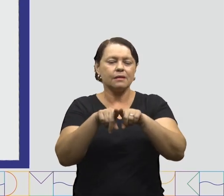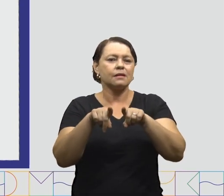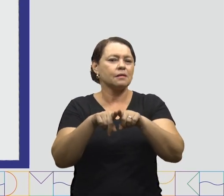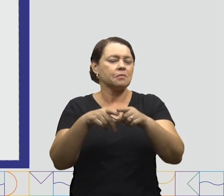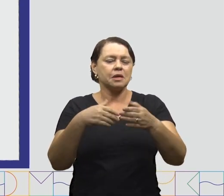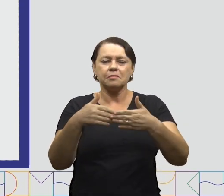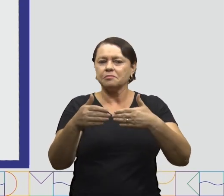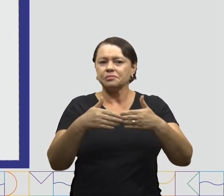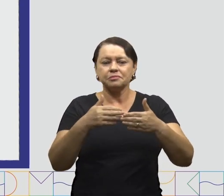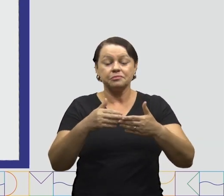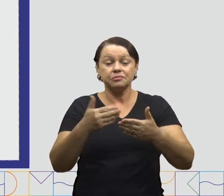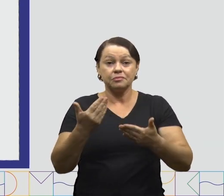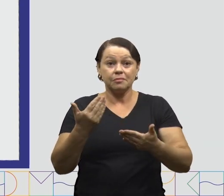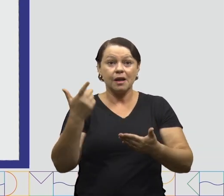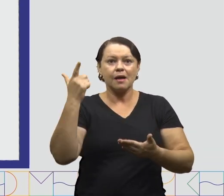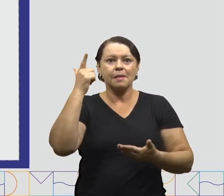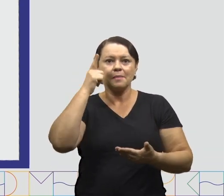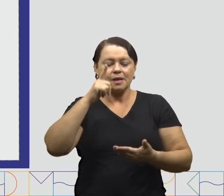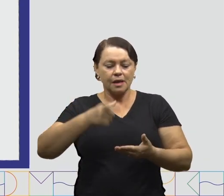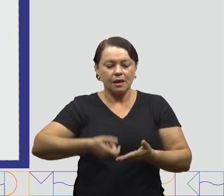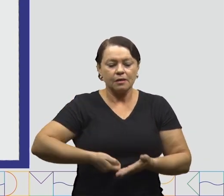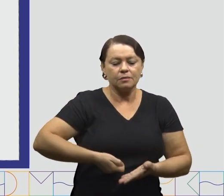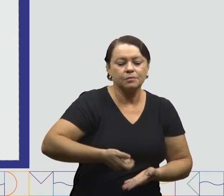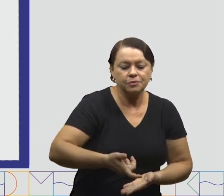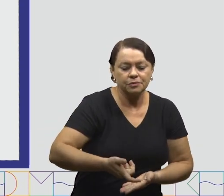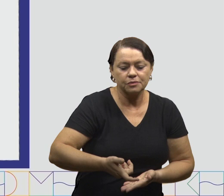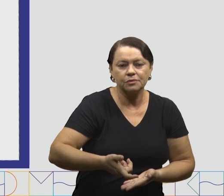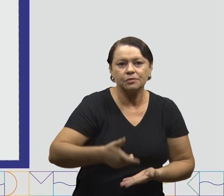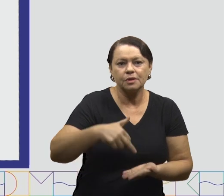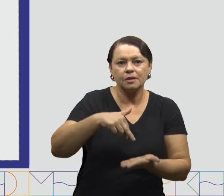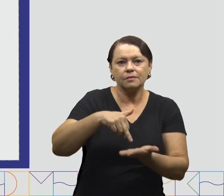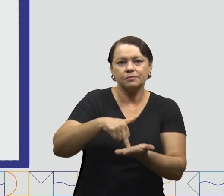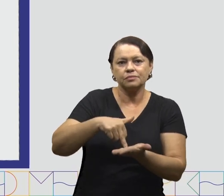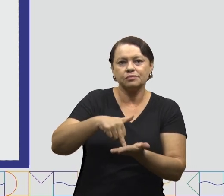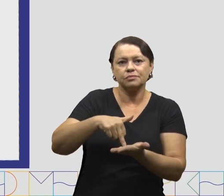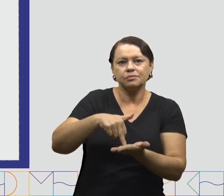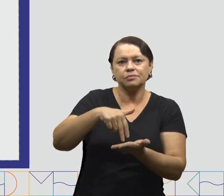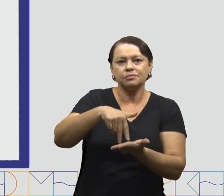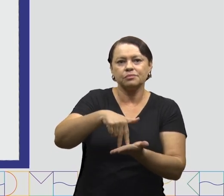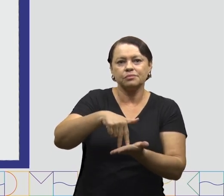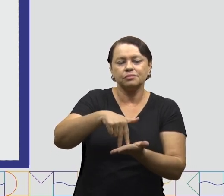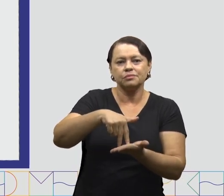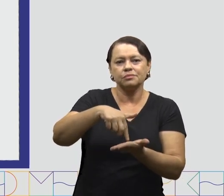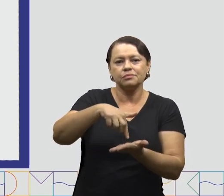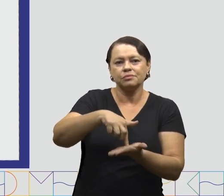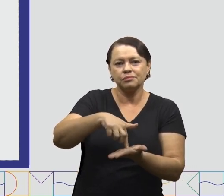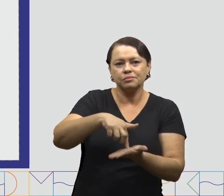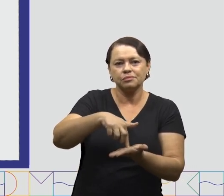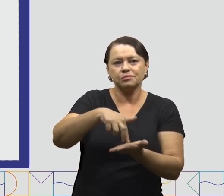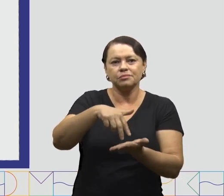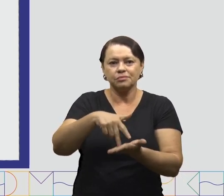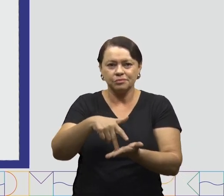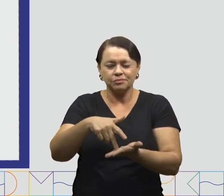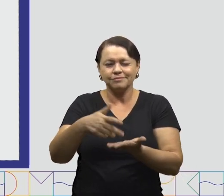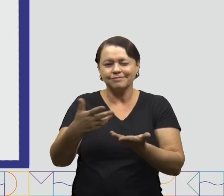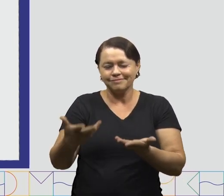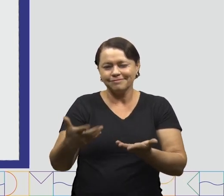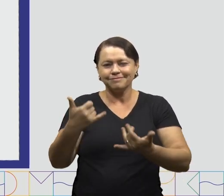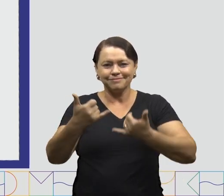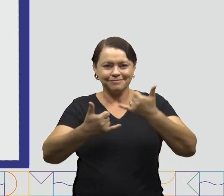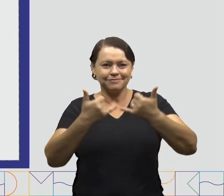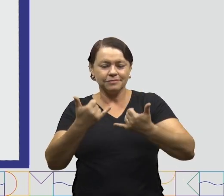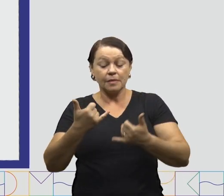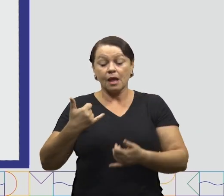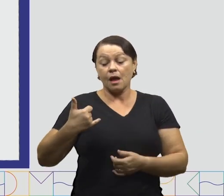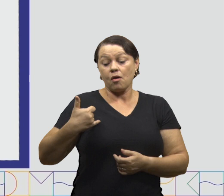pedaços de tijolo, madeira e etc. para jogar nas casas da amarelinha. Agora vamos para a idade, que